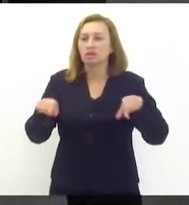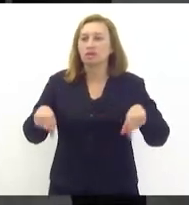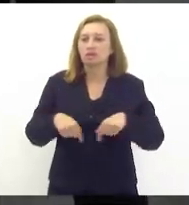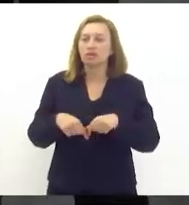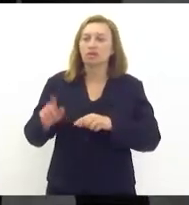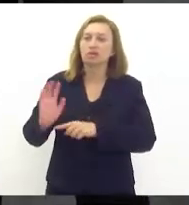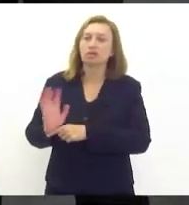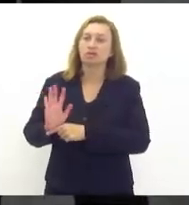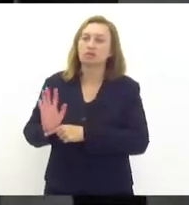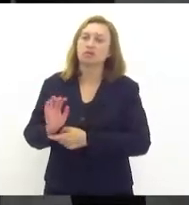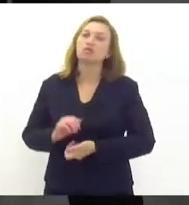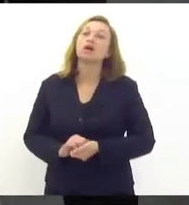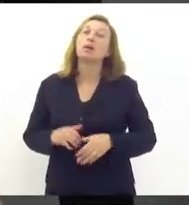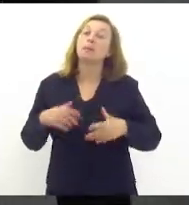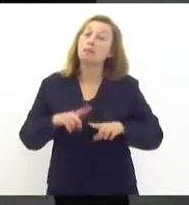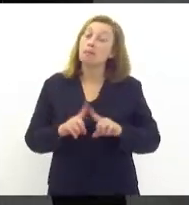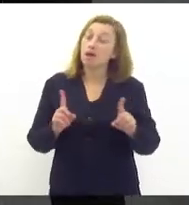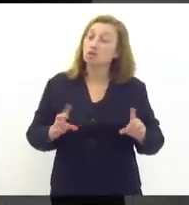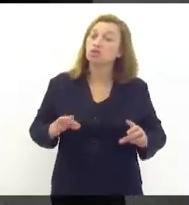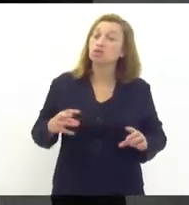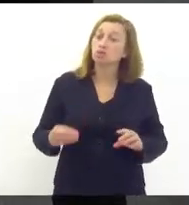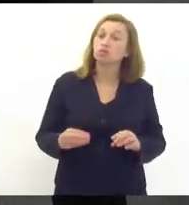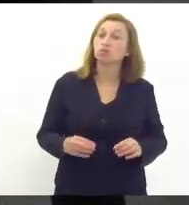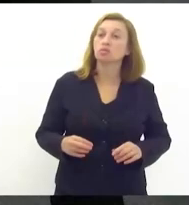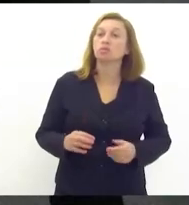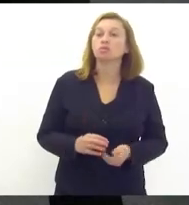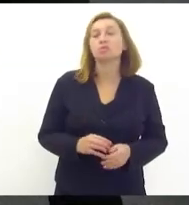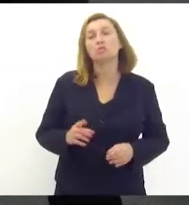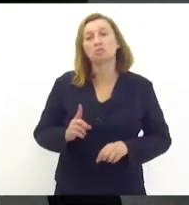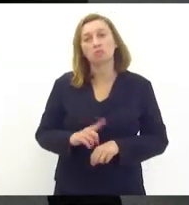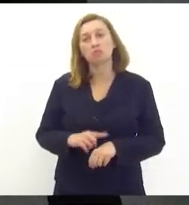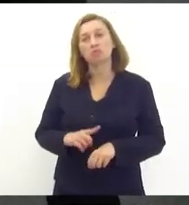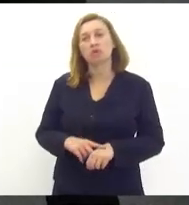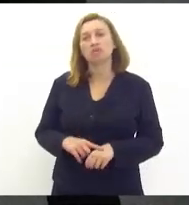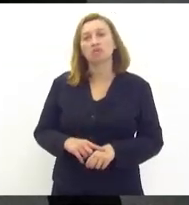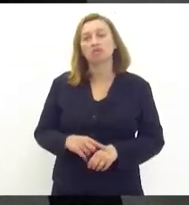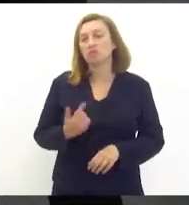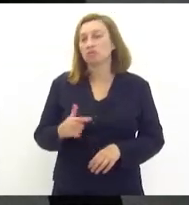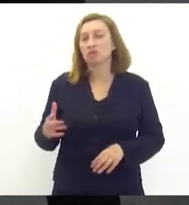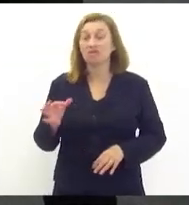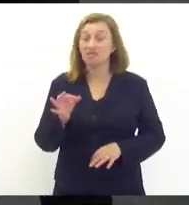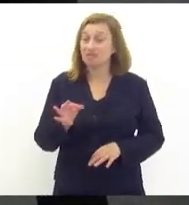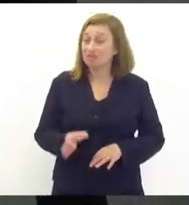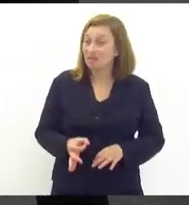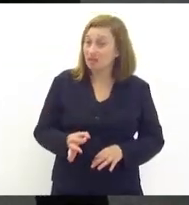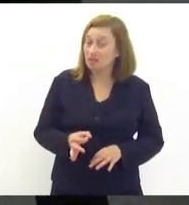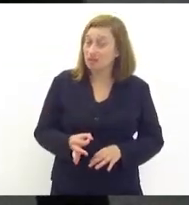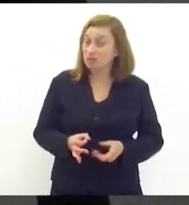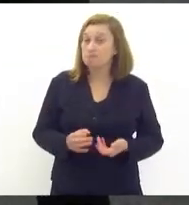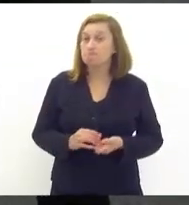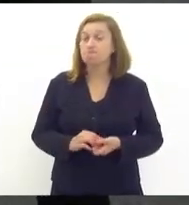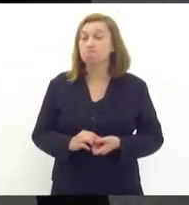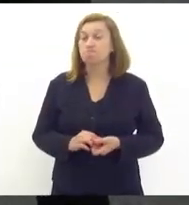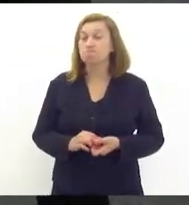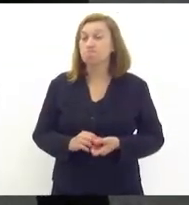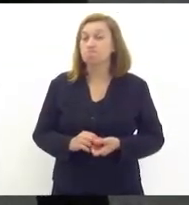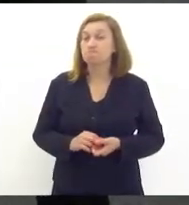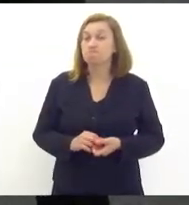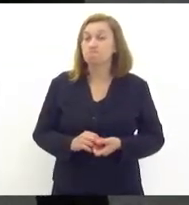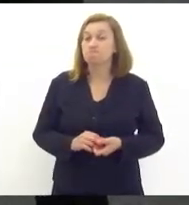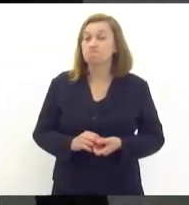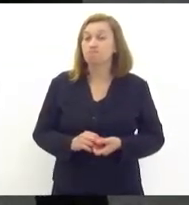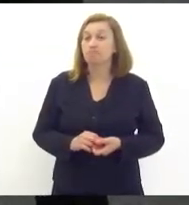nos cinemas mais do que isso nós passamos por um momento incerto um momento em que